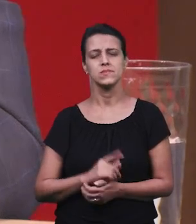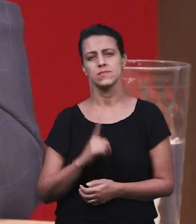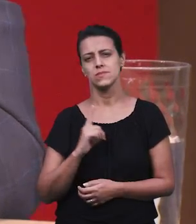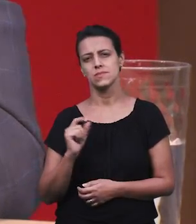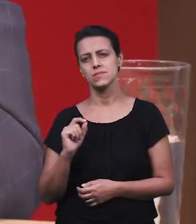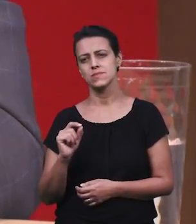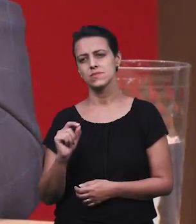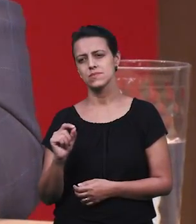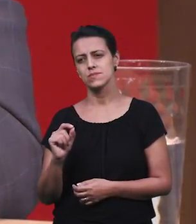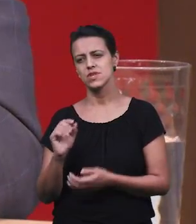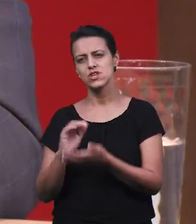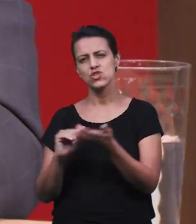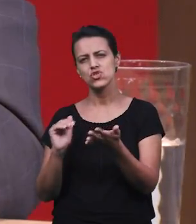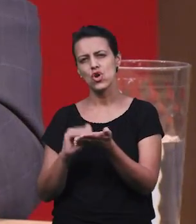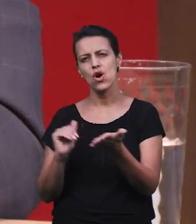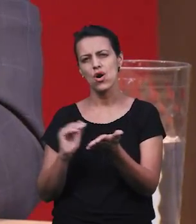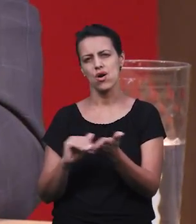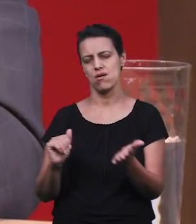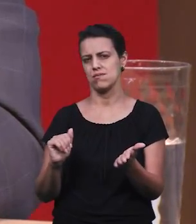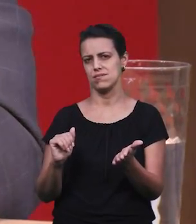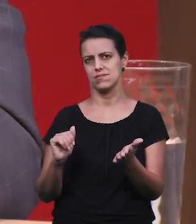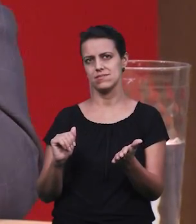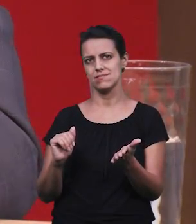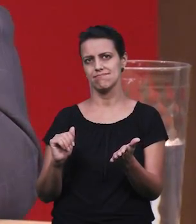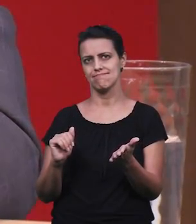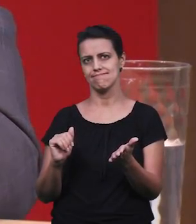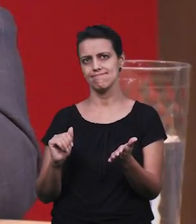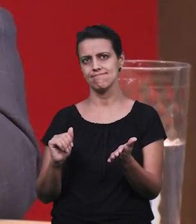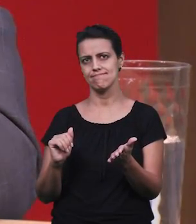aquilo que restou, né, do